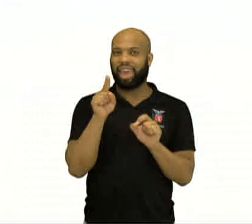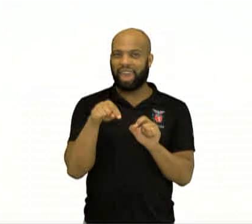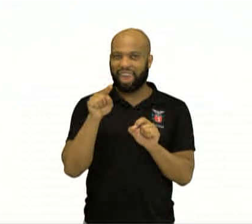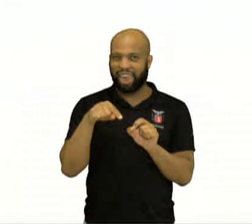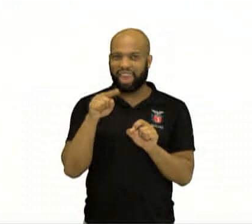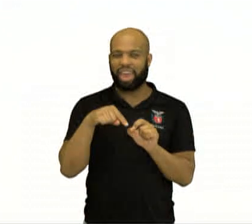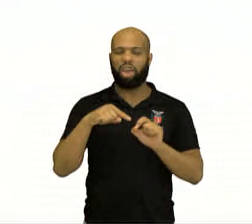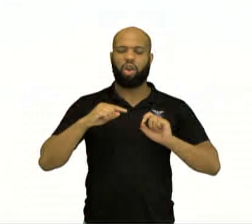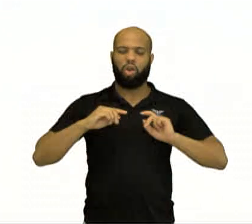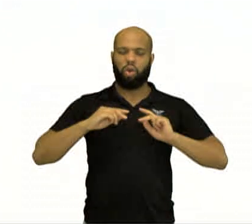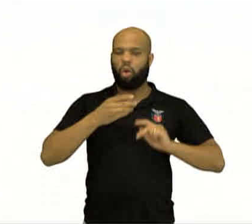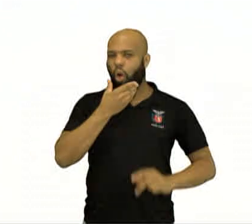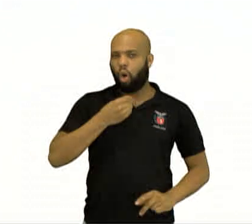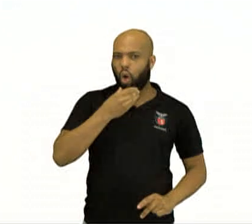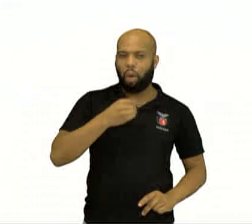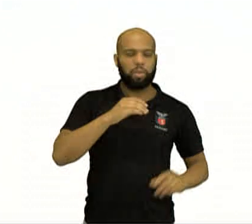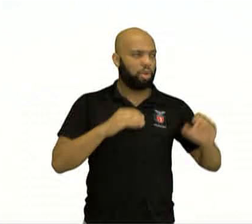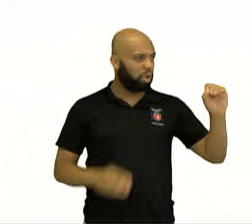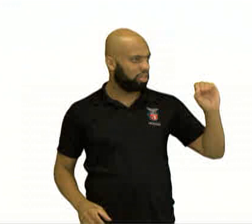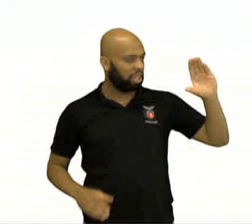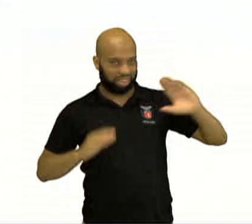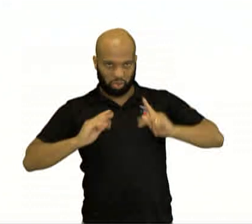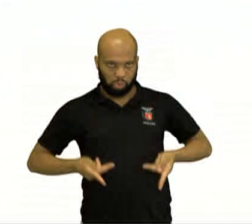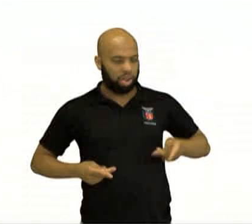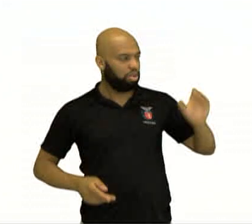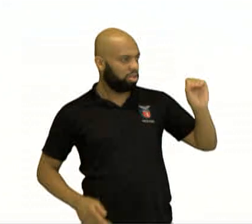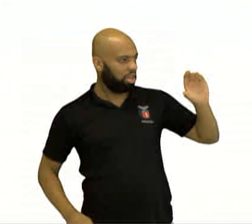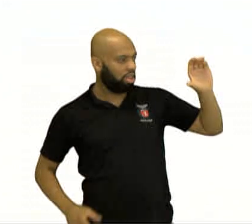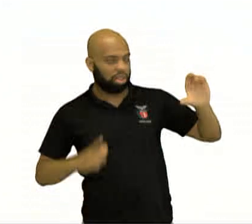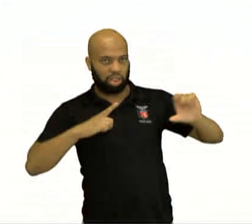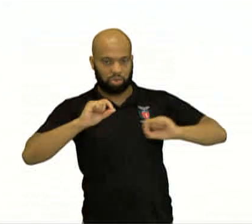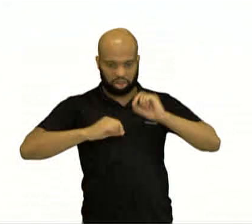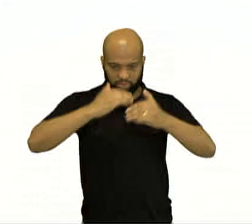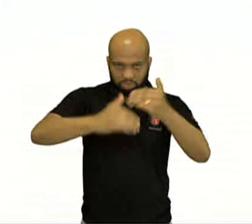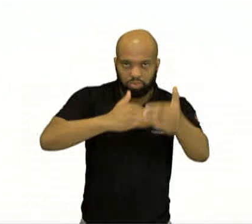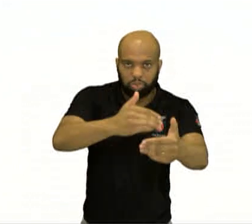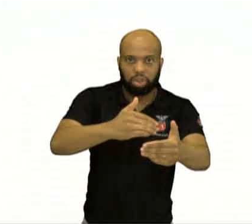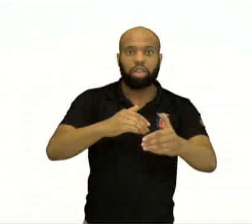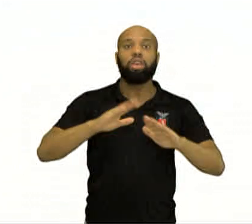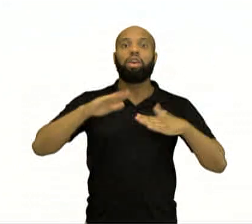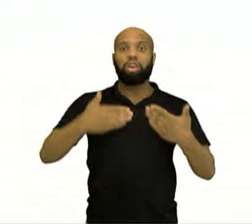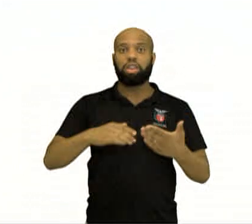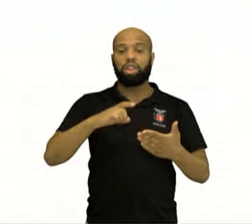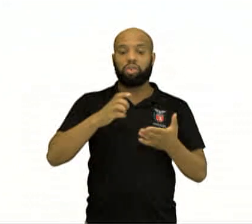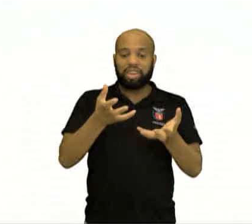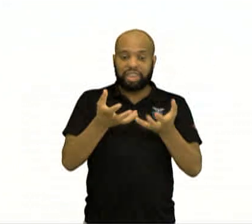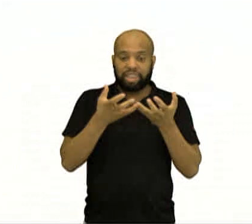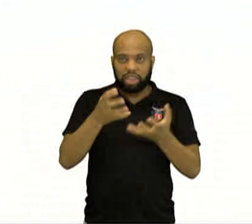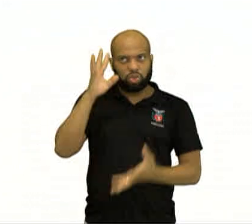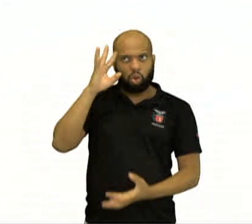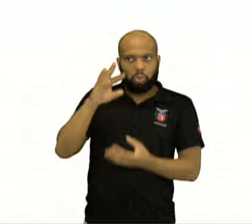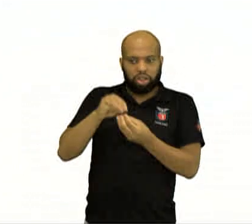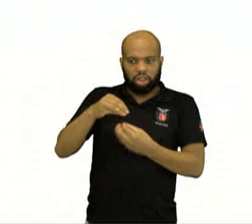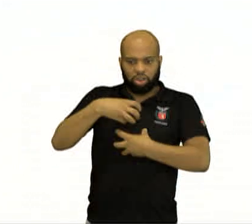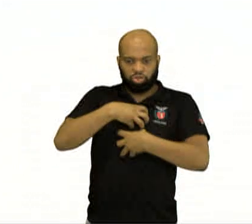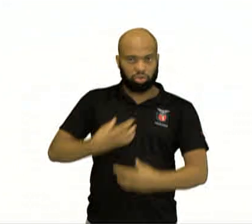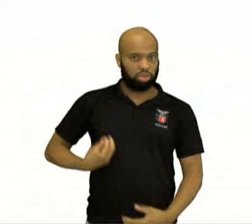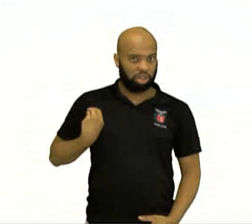das transformações desse período histórico, propiciaram o interesse pelo entendimento da vida